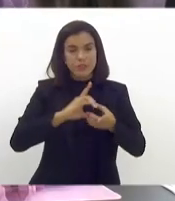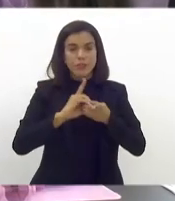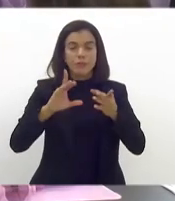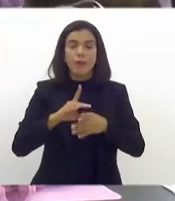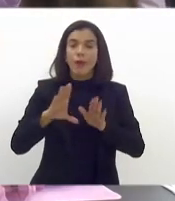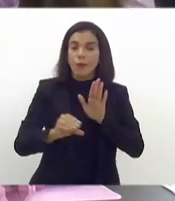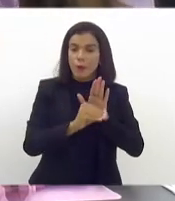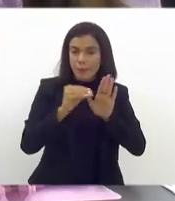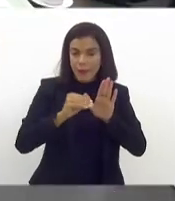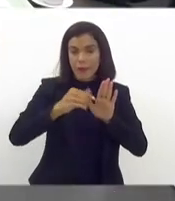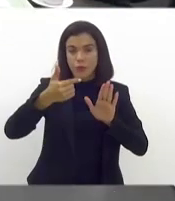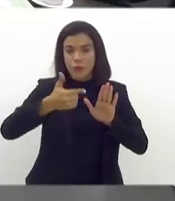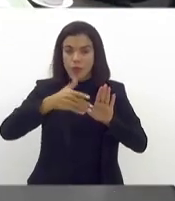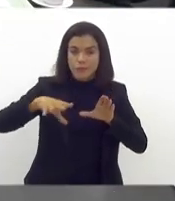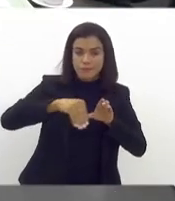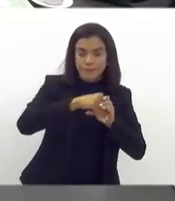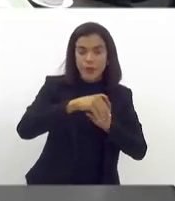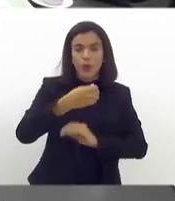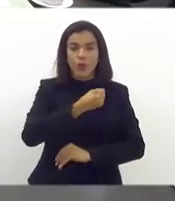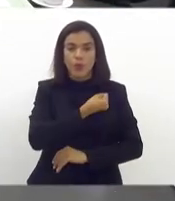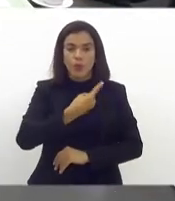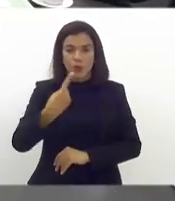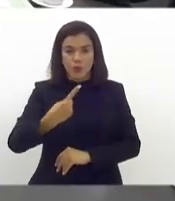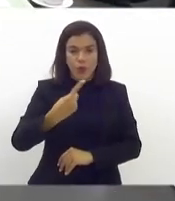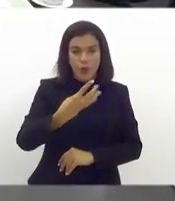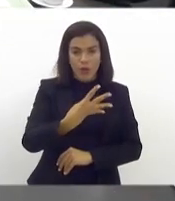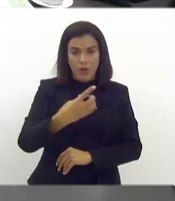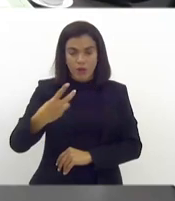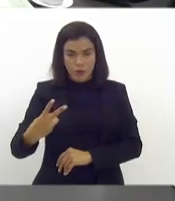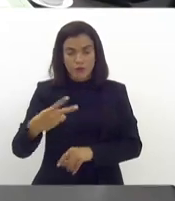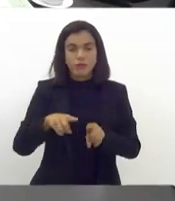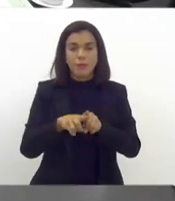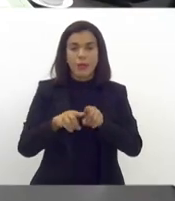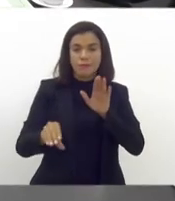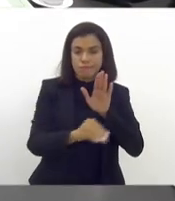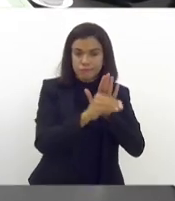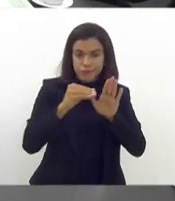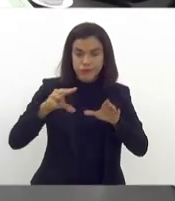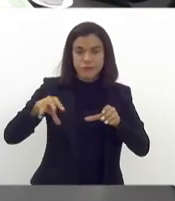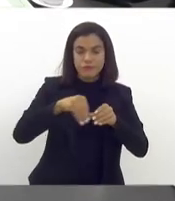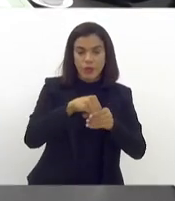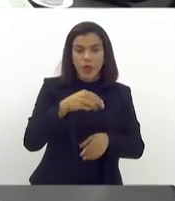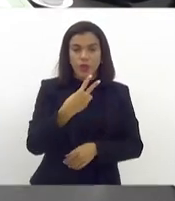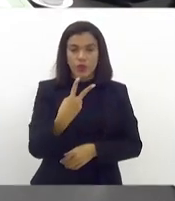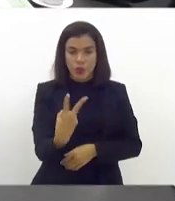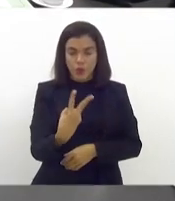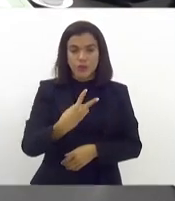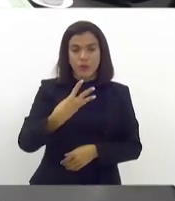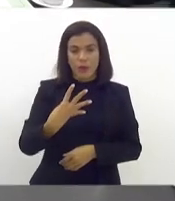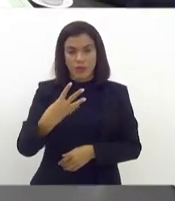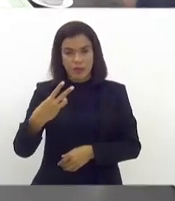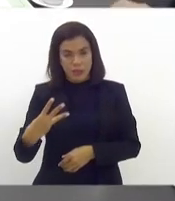com subemenda aglutinativa, as emendas número 1 e 42, favorável com subemenda aglutinativa, as emendas 2 e